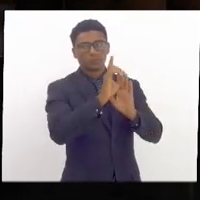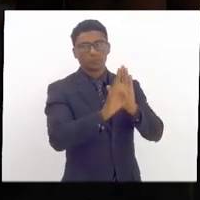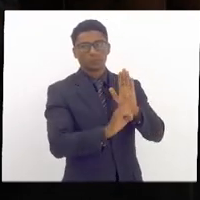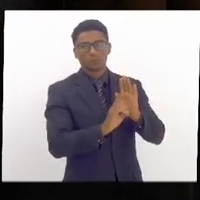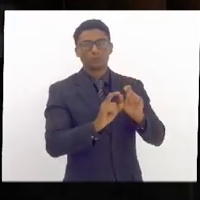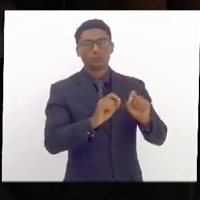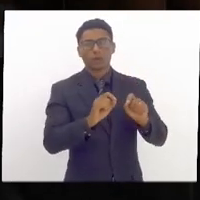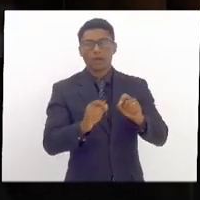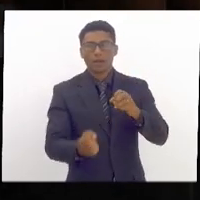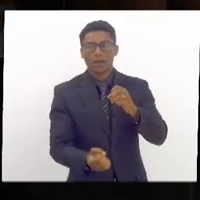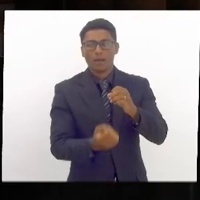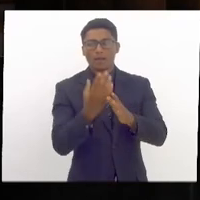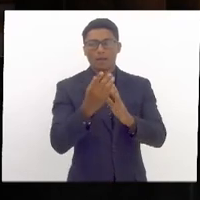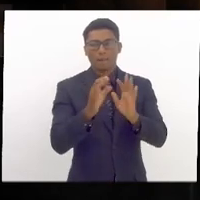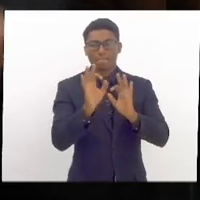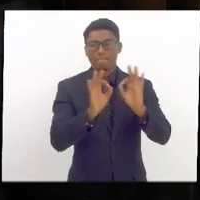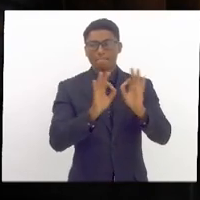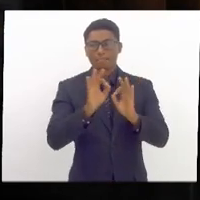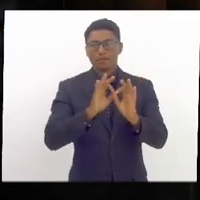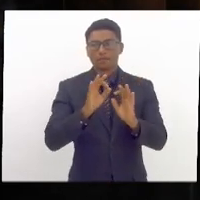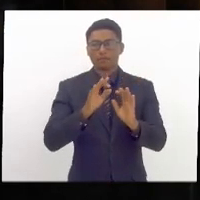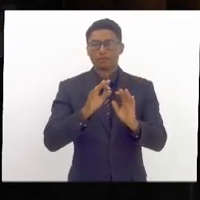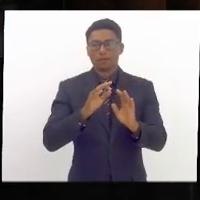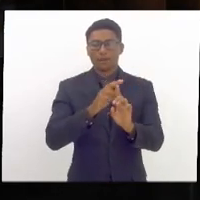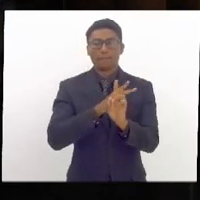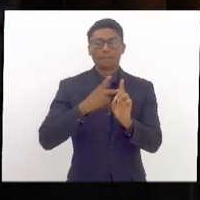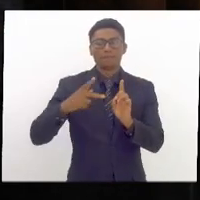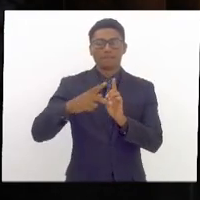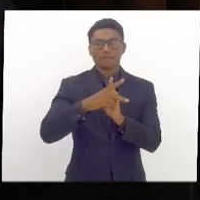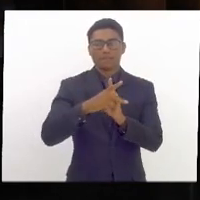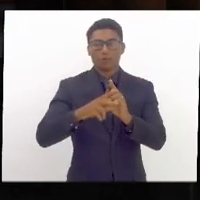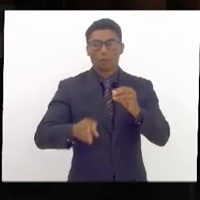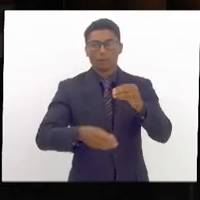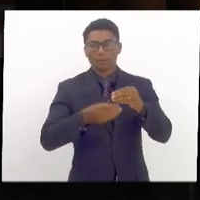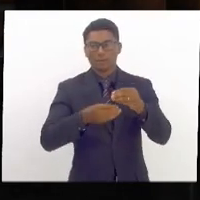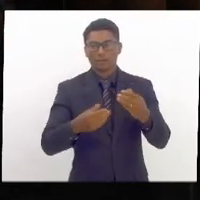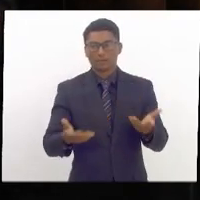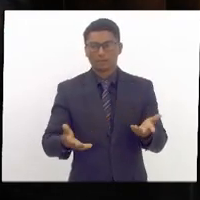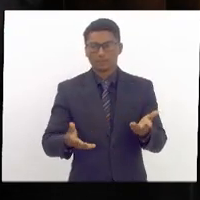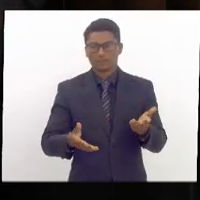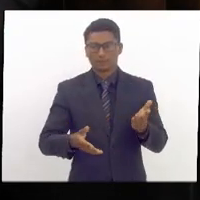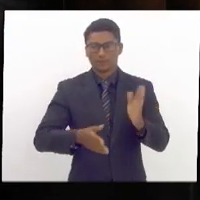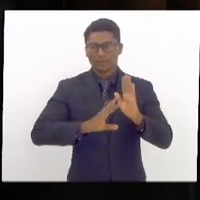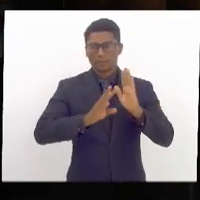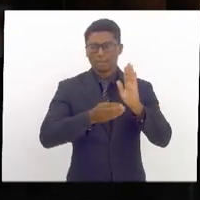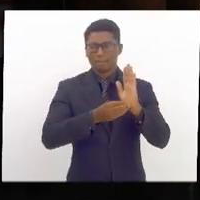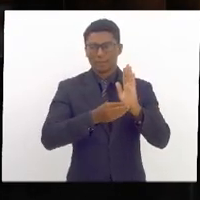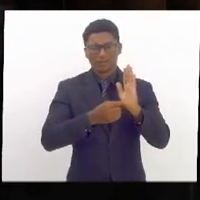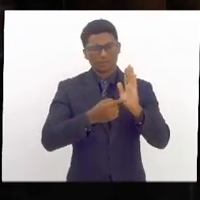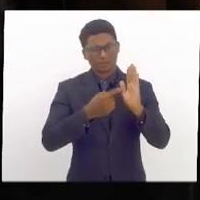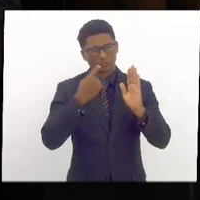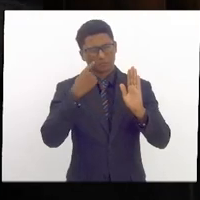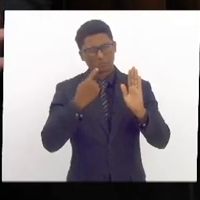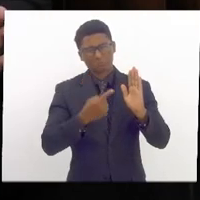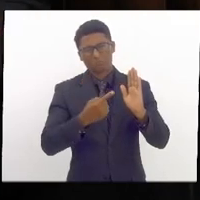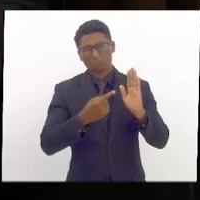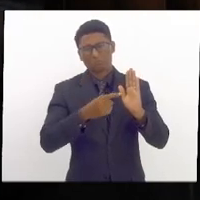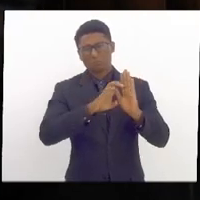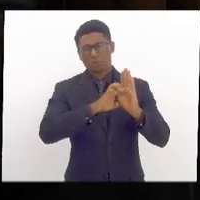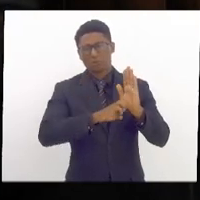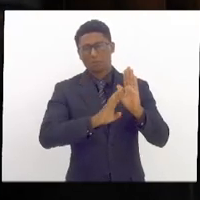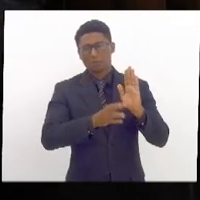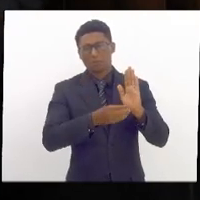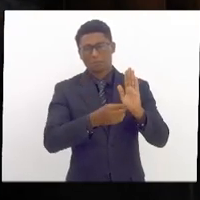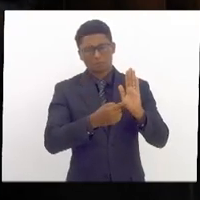plano facultativo, contributivo e suplementar. Engraçado que a emenda de saída já não diz de quê, né? Uma emenda tão lacônica,